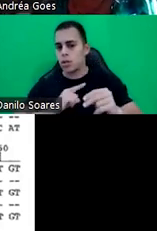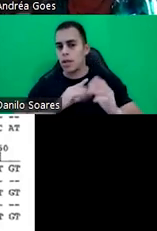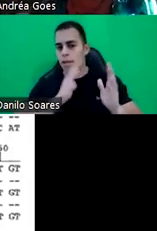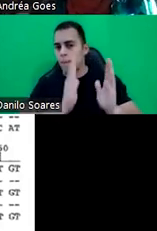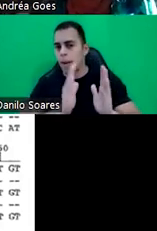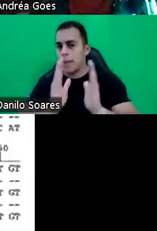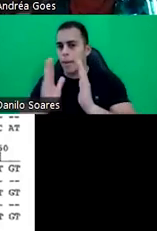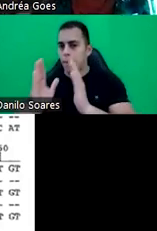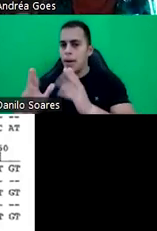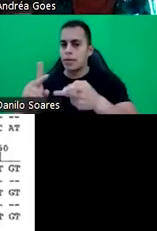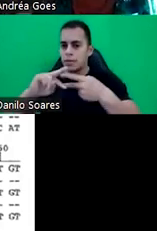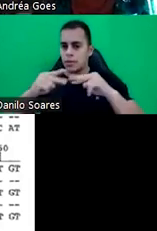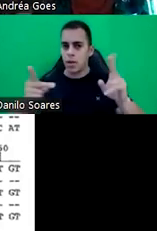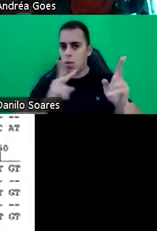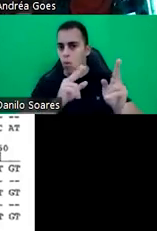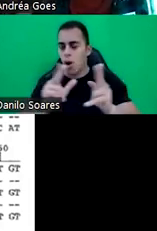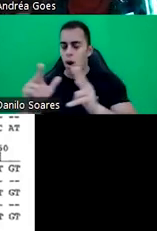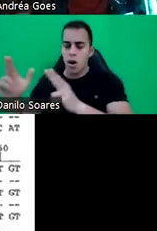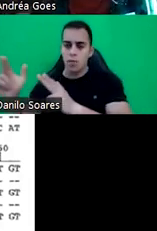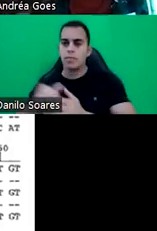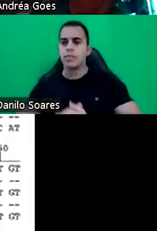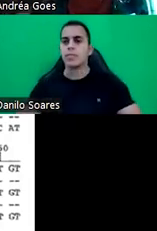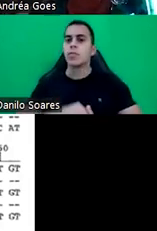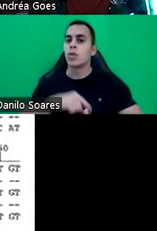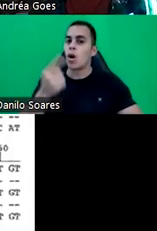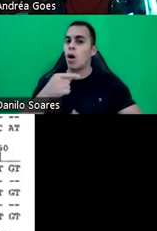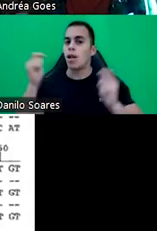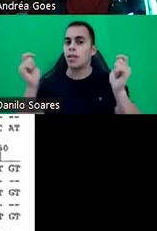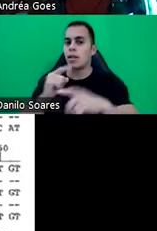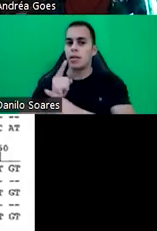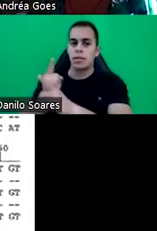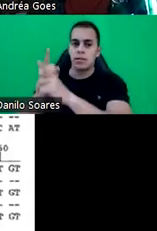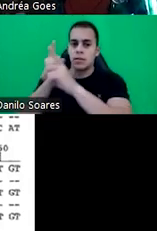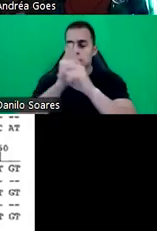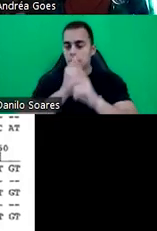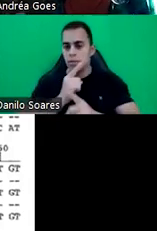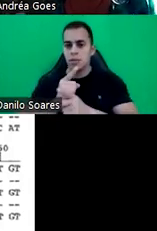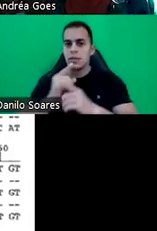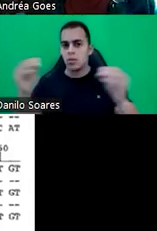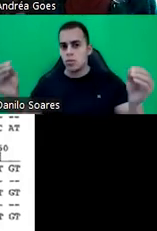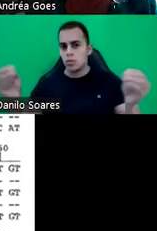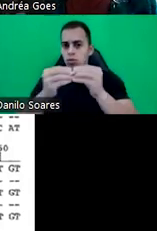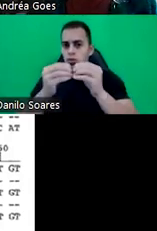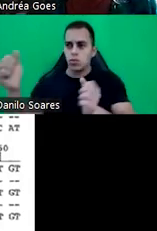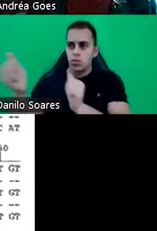DNA mitocondrial. Então, assim, a gente pode identificar restos mortais, por exemplo, a gente pode